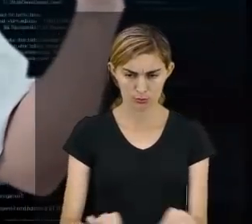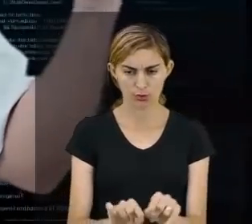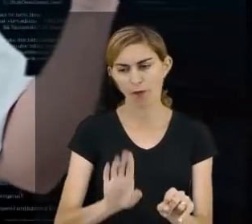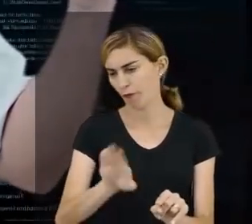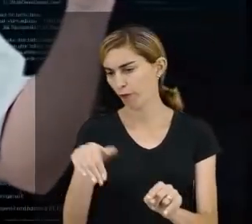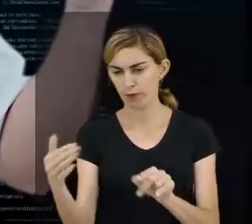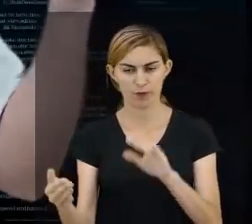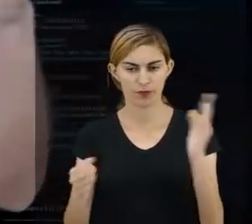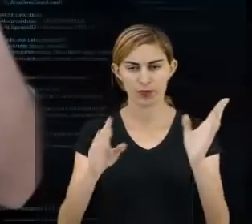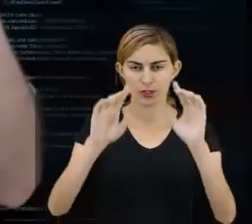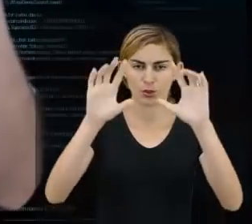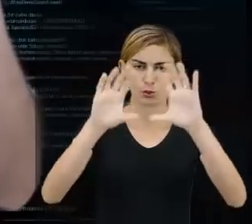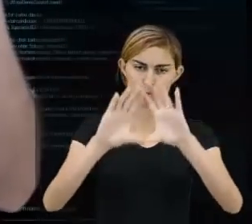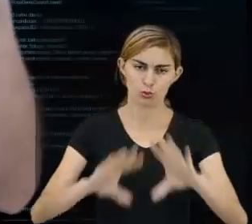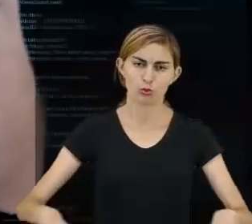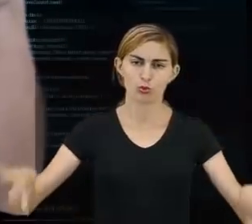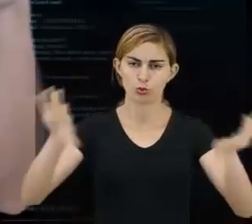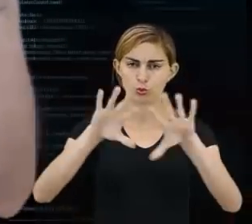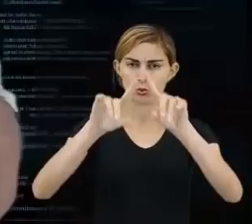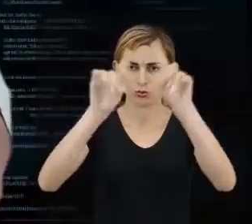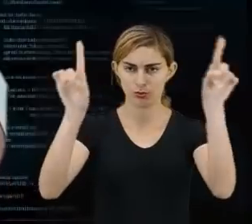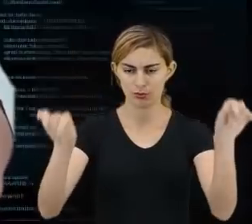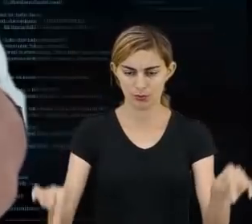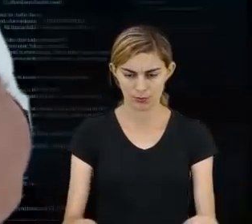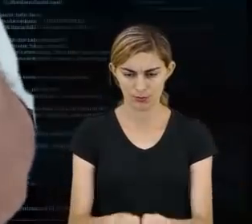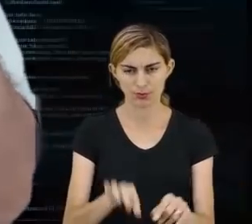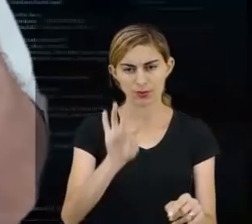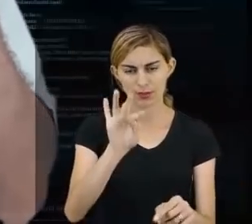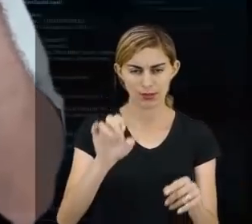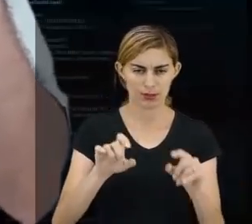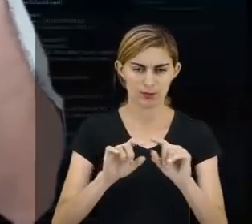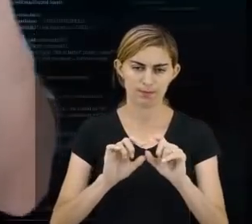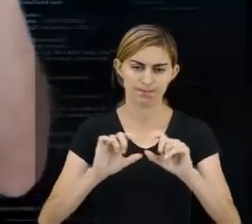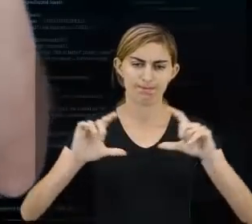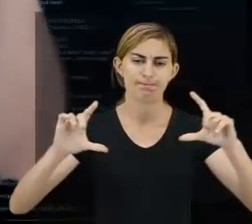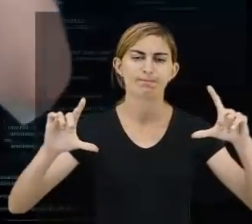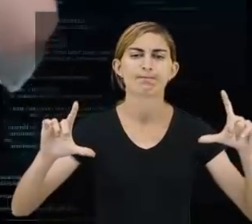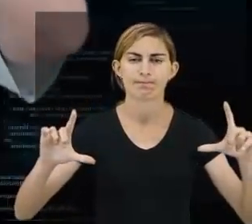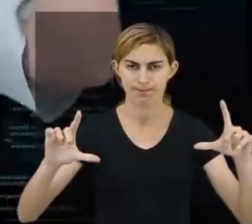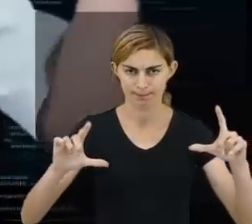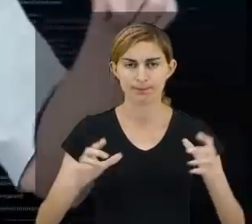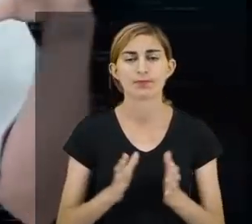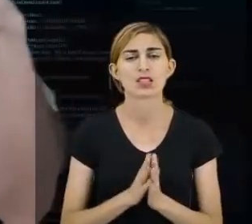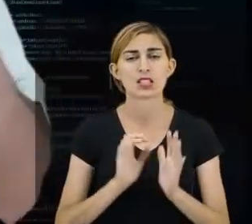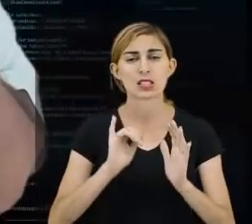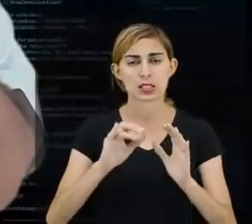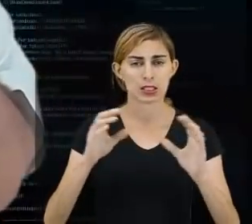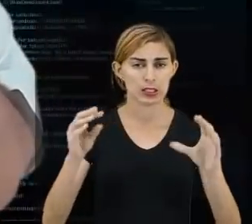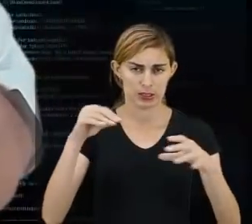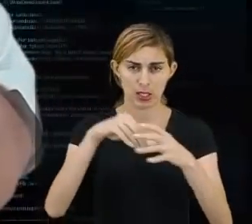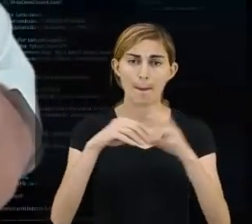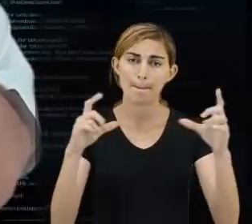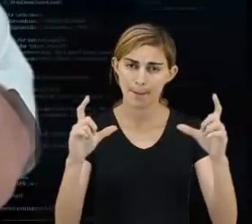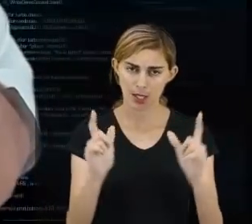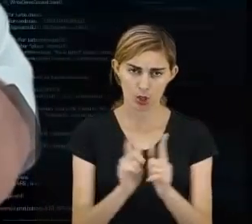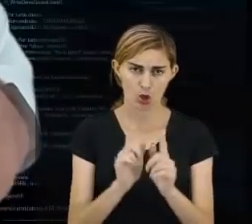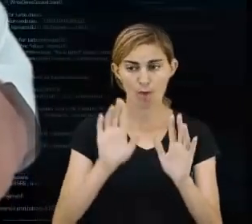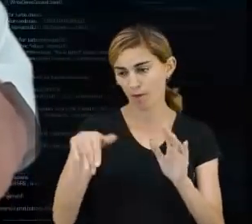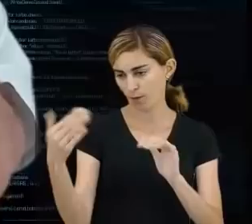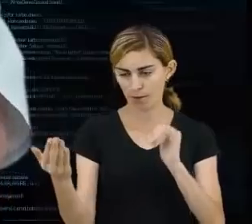externo. Então, ele vai ocupar 100% do conteúdo. Se aquele elemento externo ele é